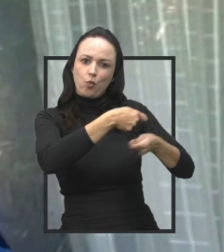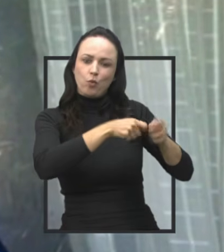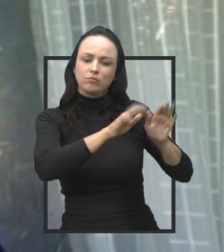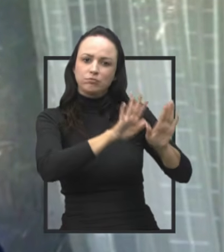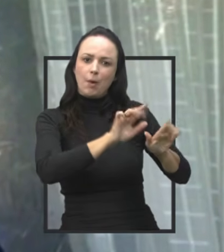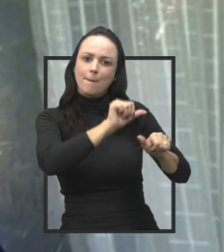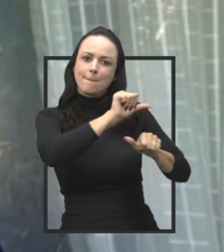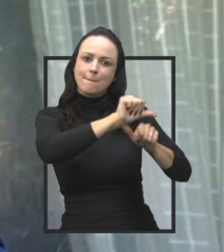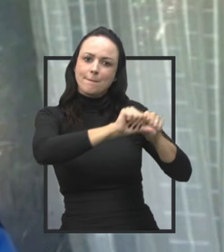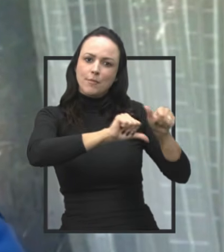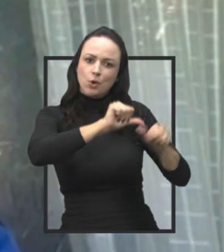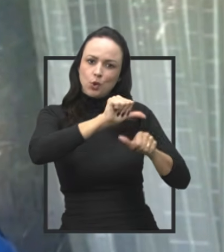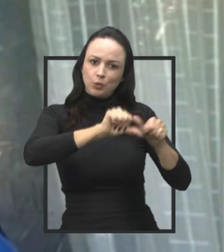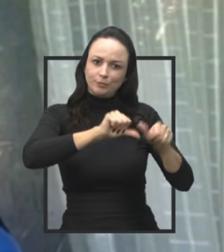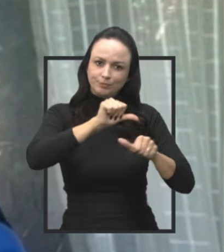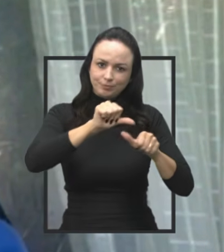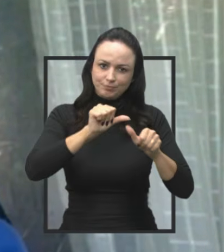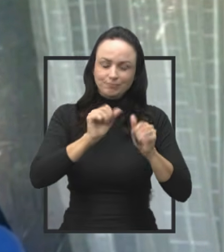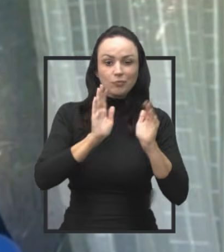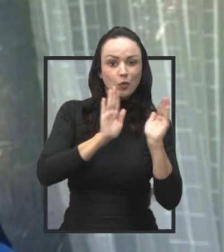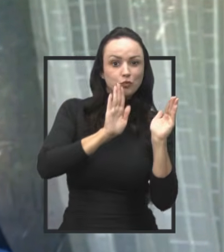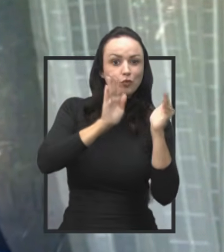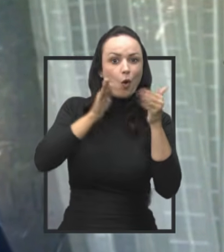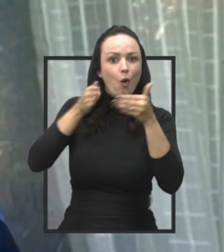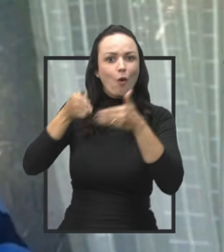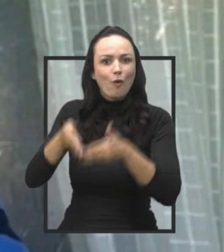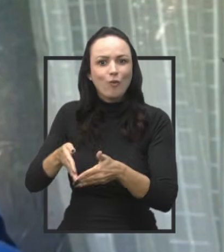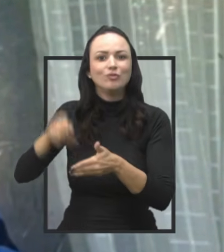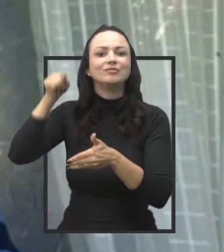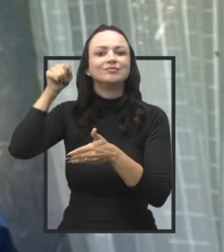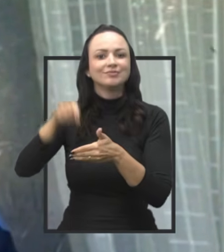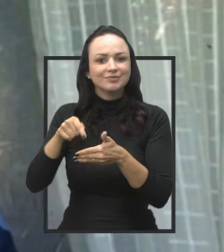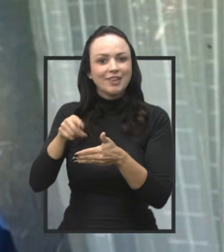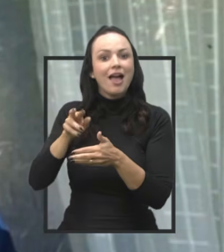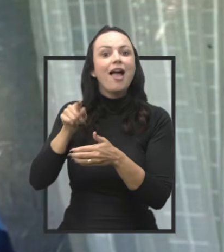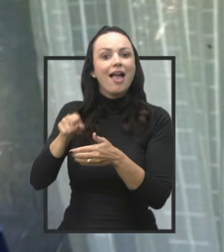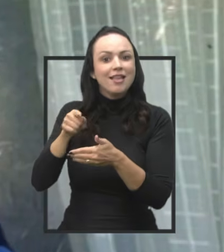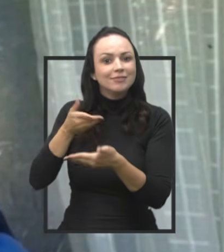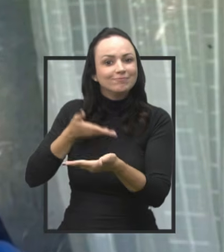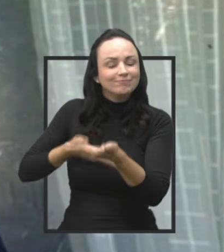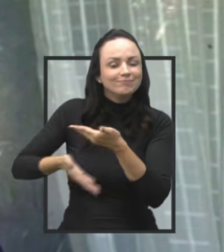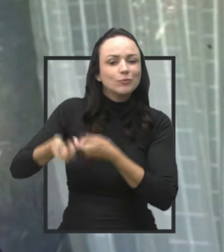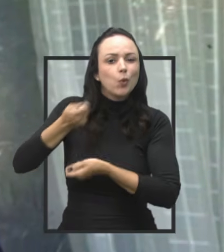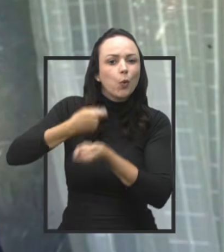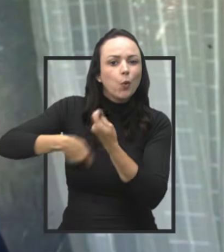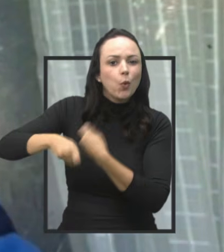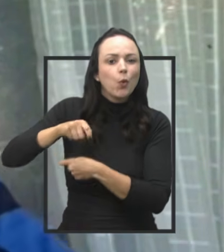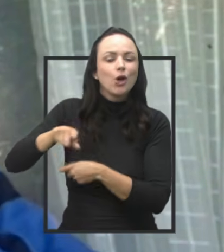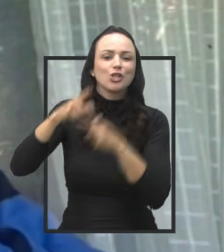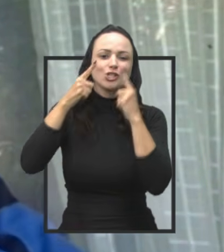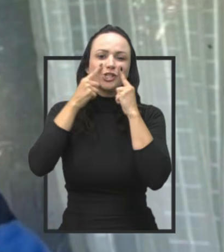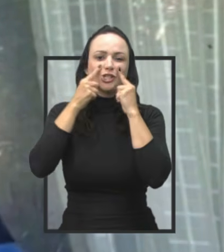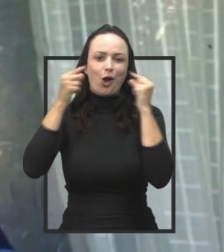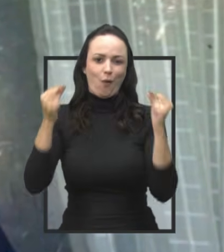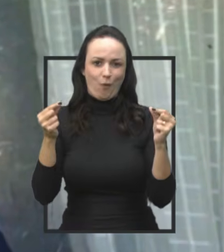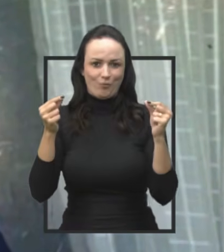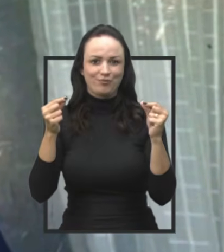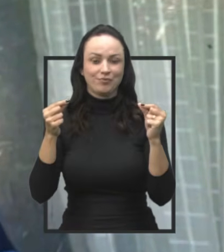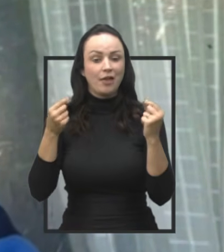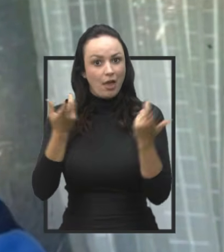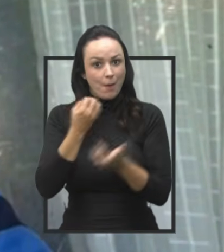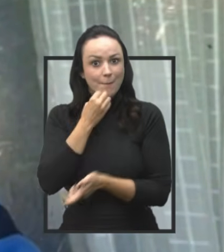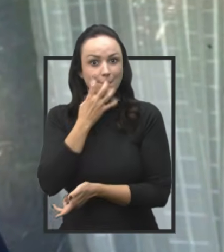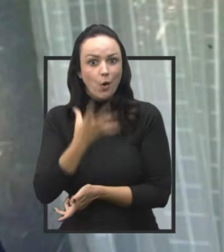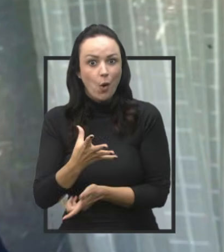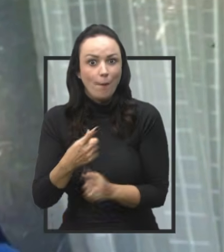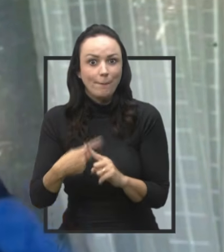com Pederneiras e enfatizando essa relação comercial com Jaú. E é bom